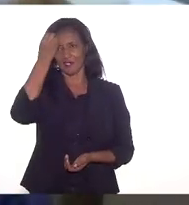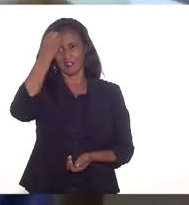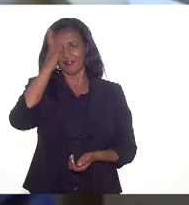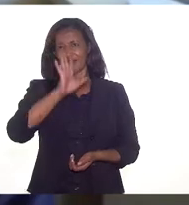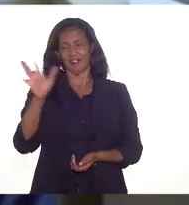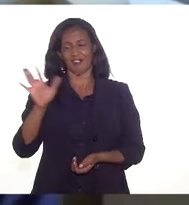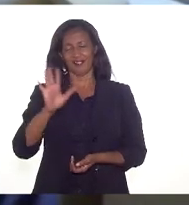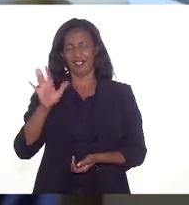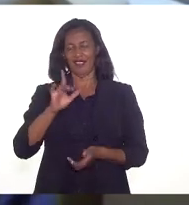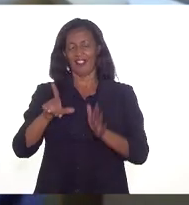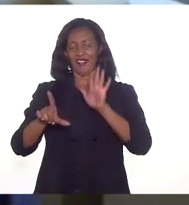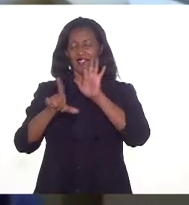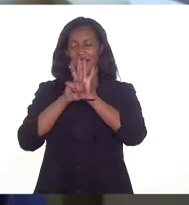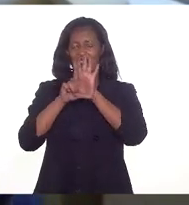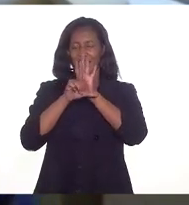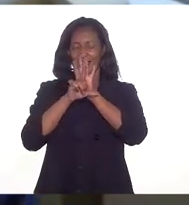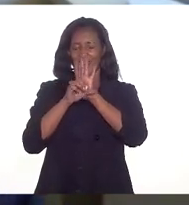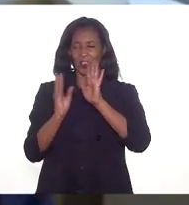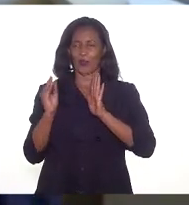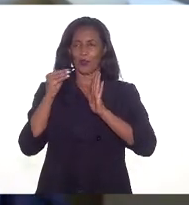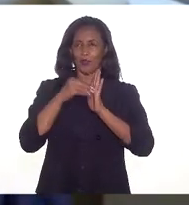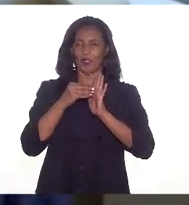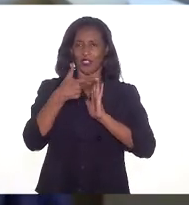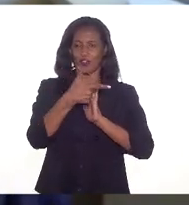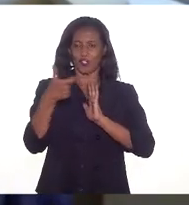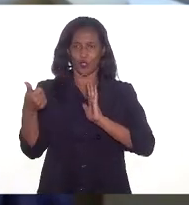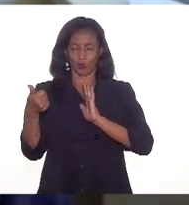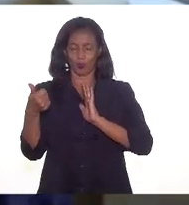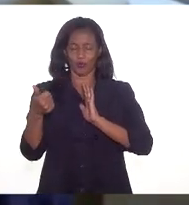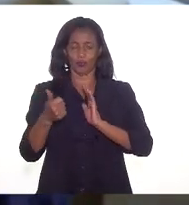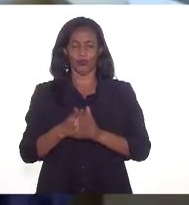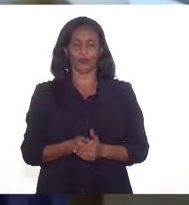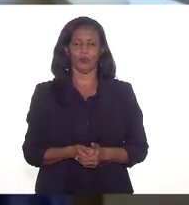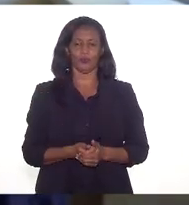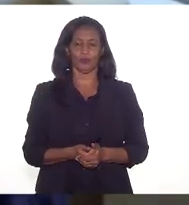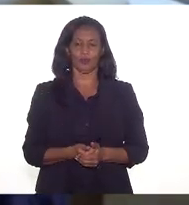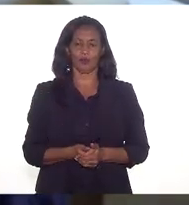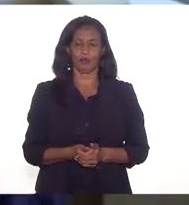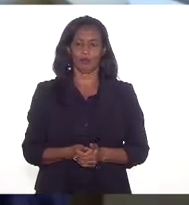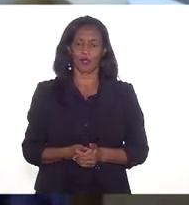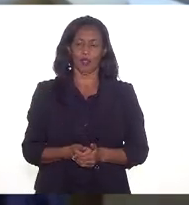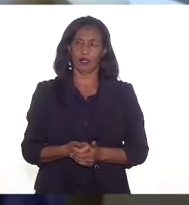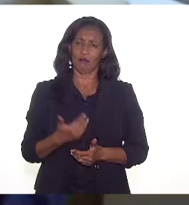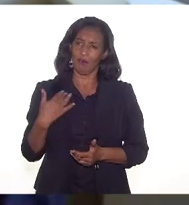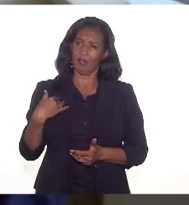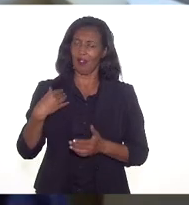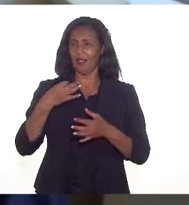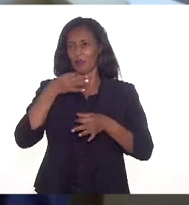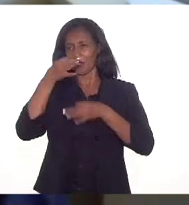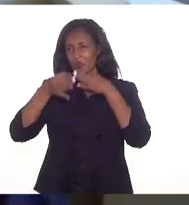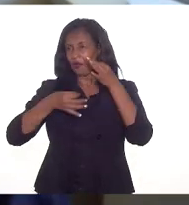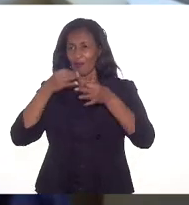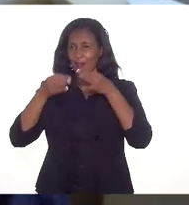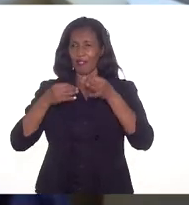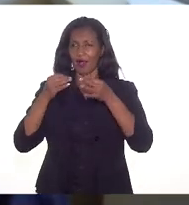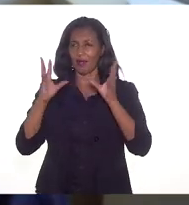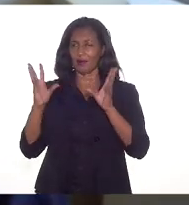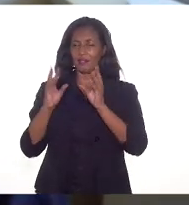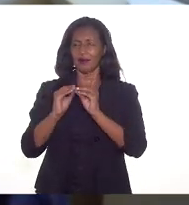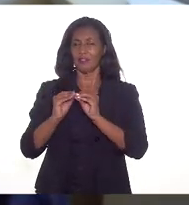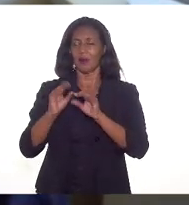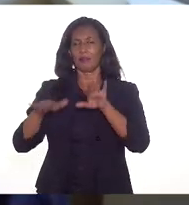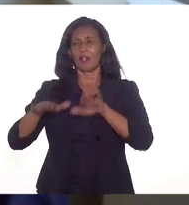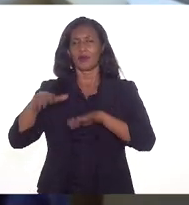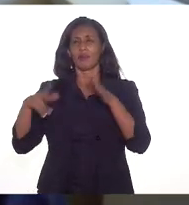esqueci o número da lei complementar de 21, né? Então, as ressalvas respeito a isso. Então, mais ou menos vai ter que